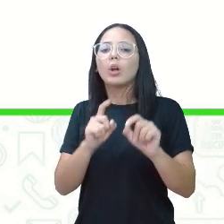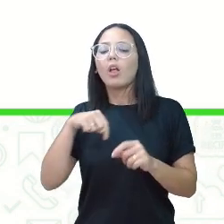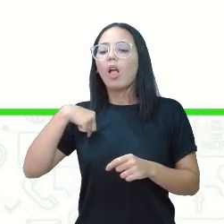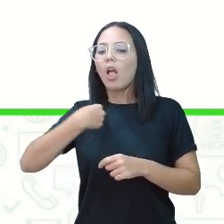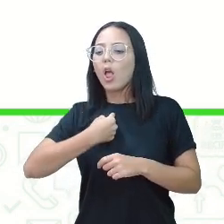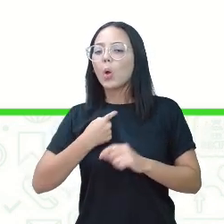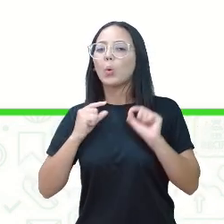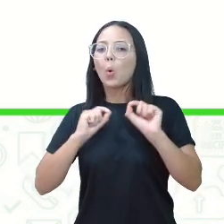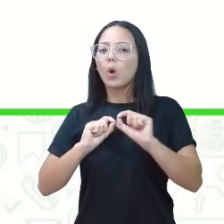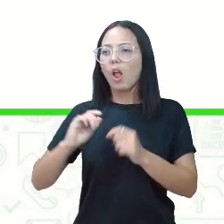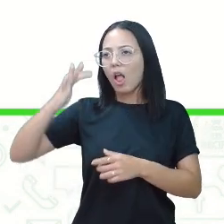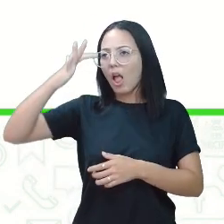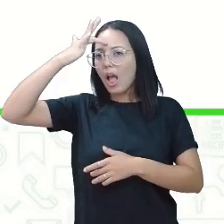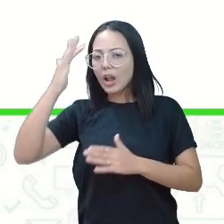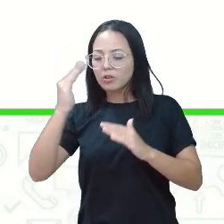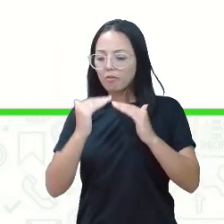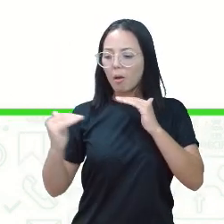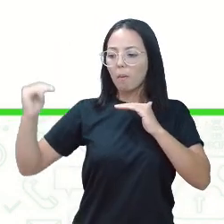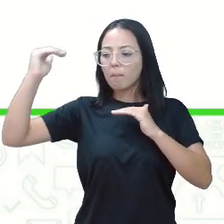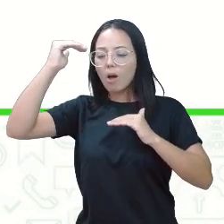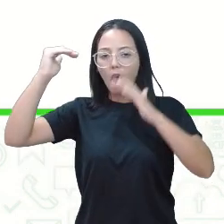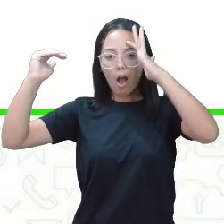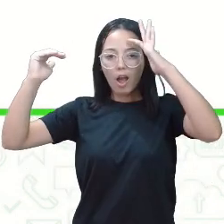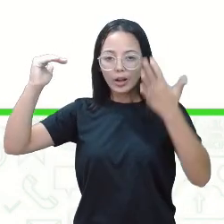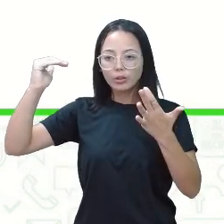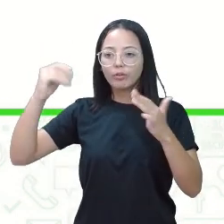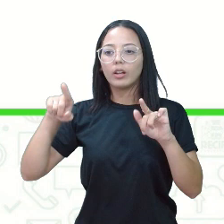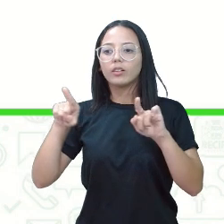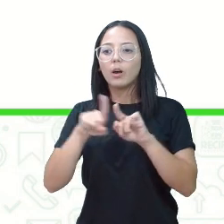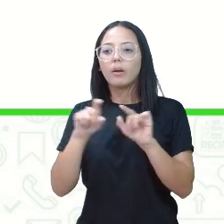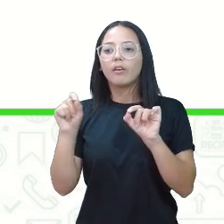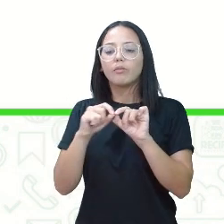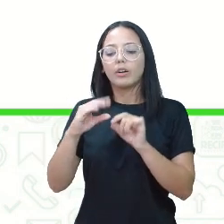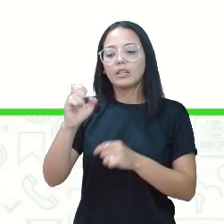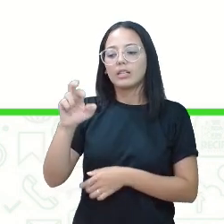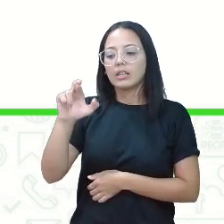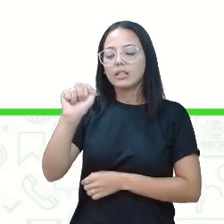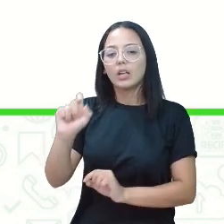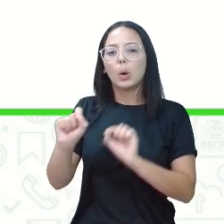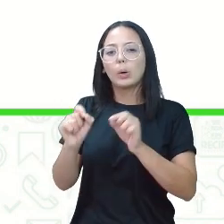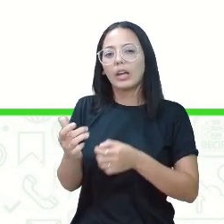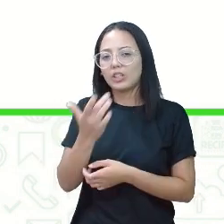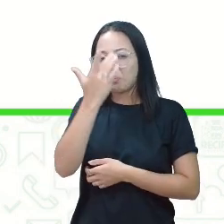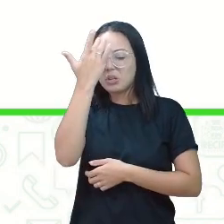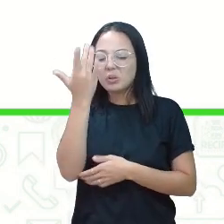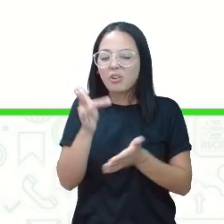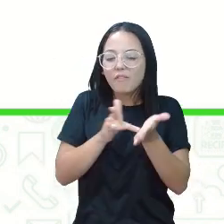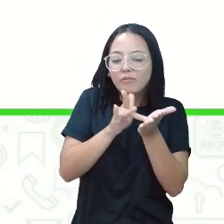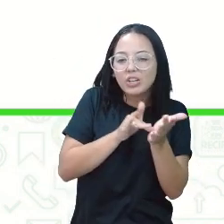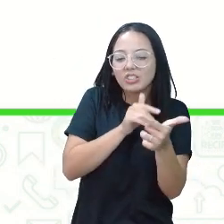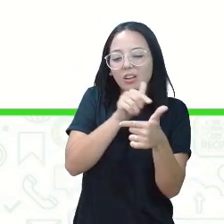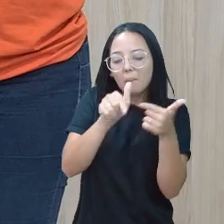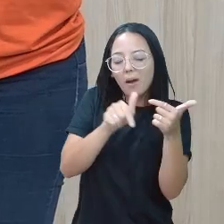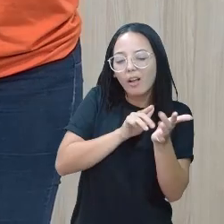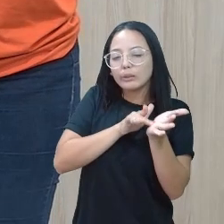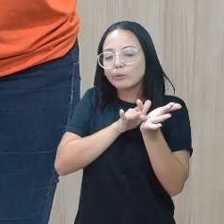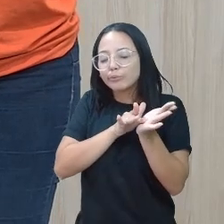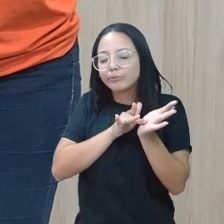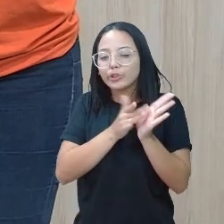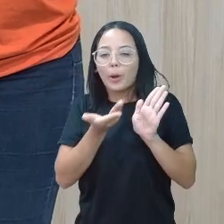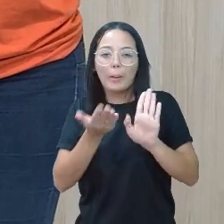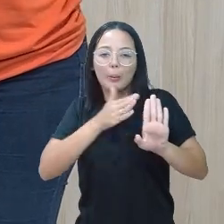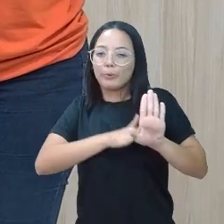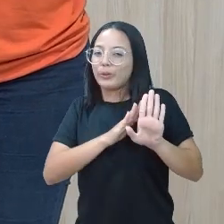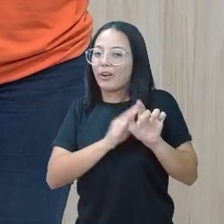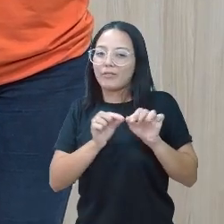cima, superar a situação, né? E fazer cera, aquela pessoa que faz que está trabalhando, que está enrolando, então, fulano